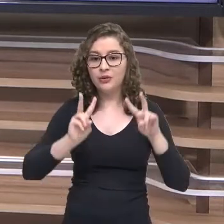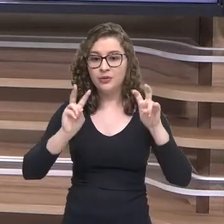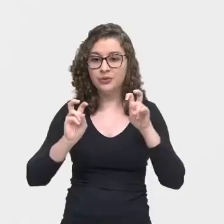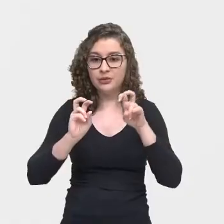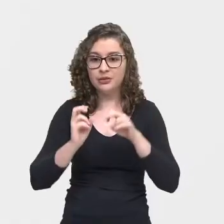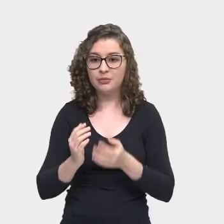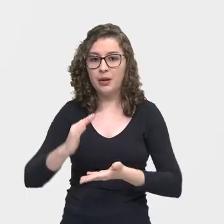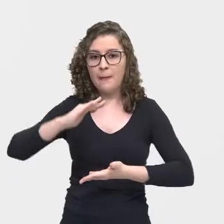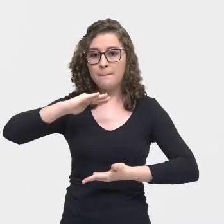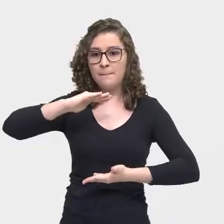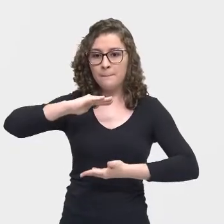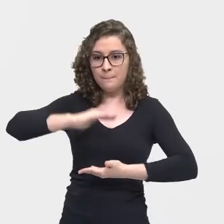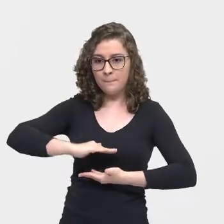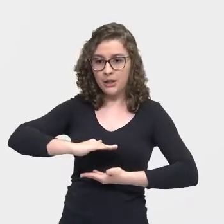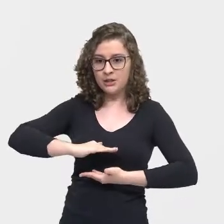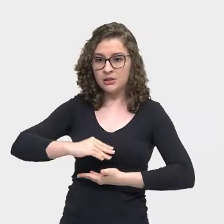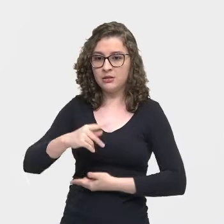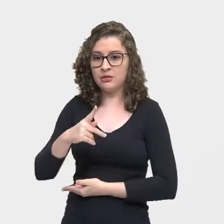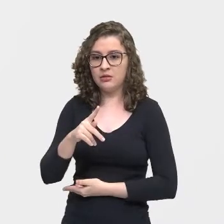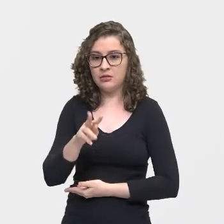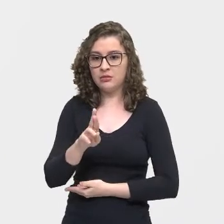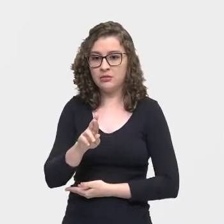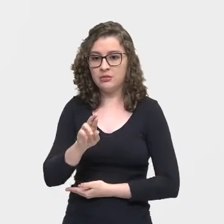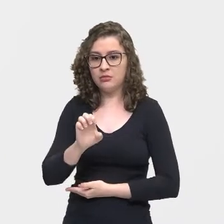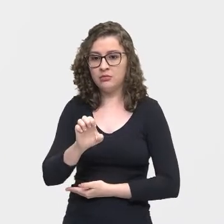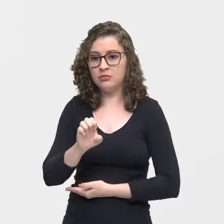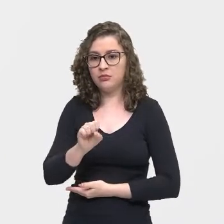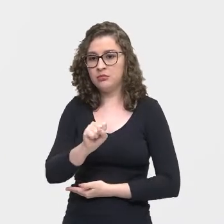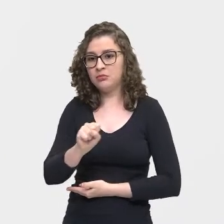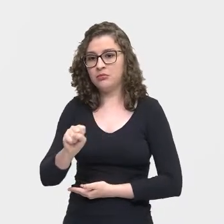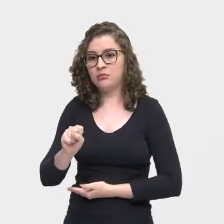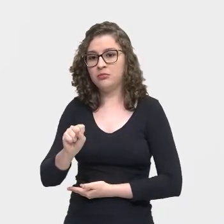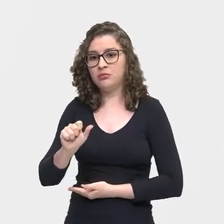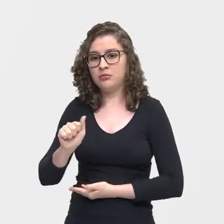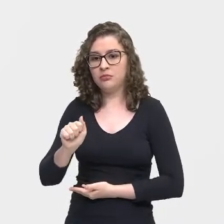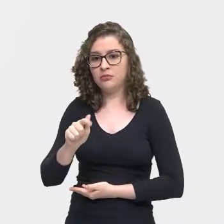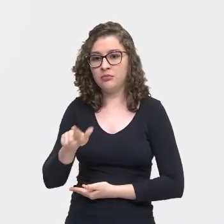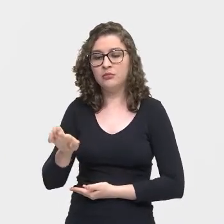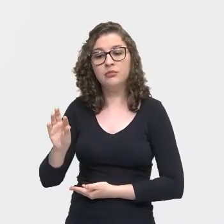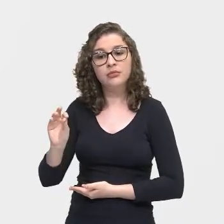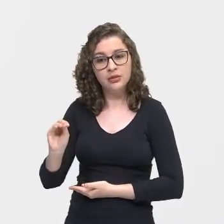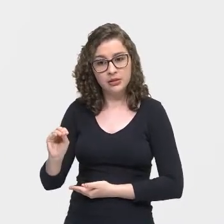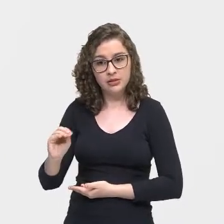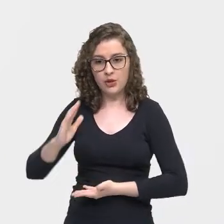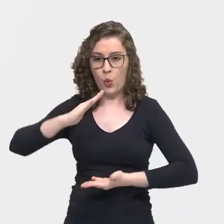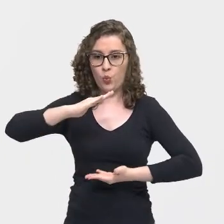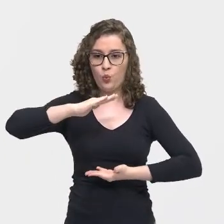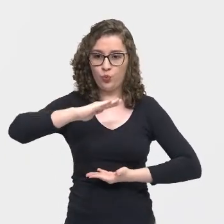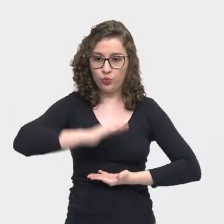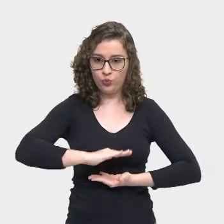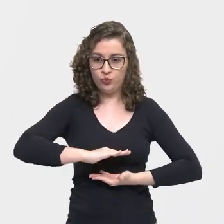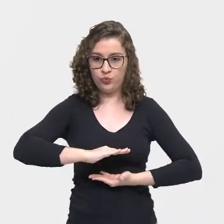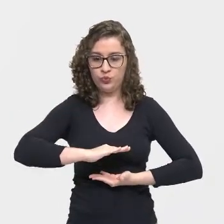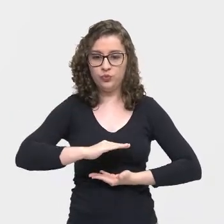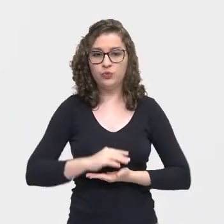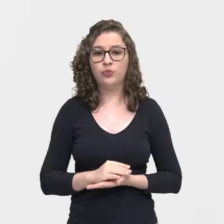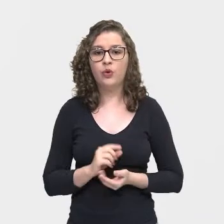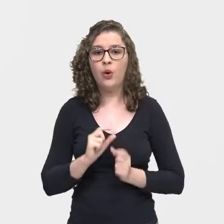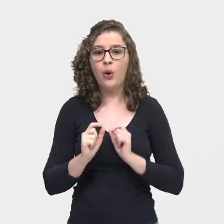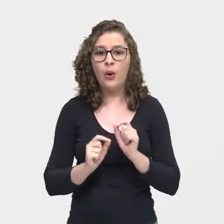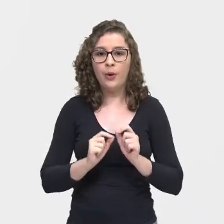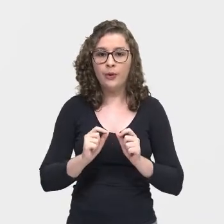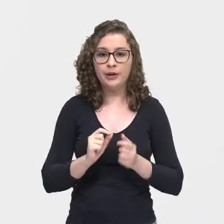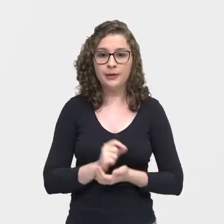só. Então, como que essa pressão pode interferir na velocidade das reações? A pressão é a